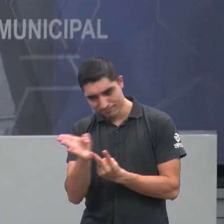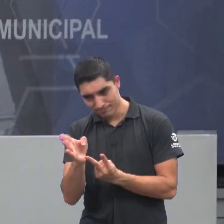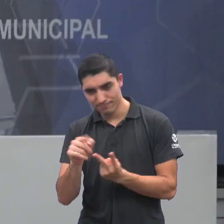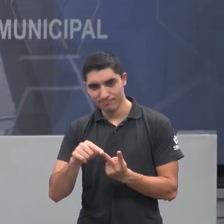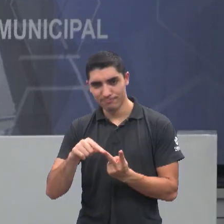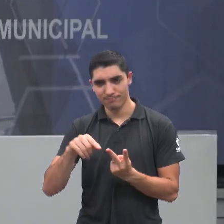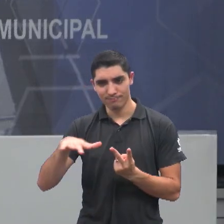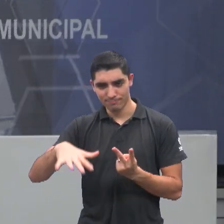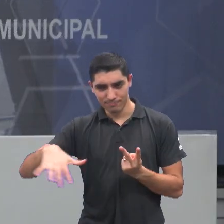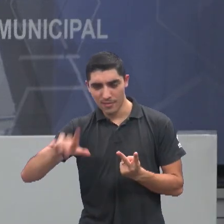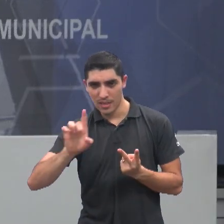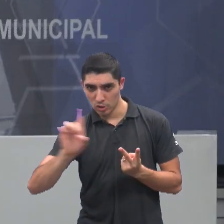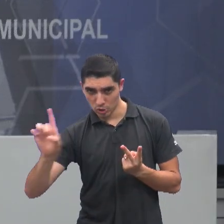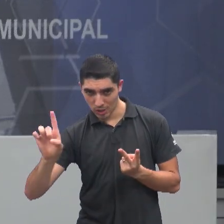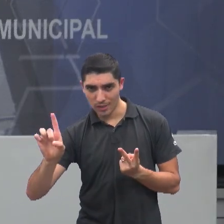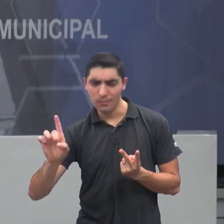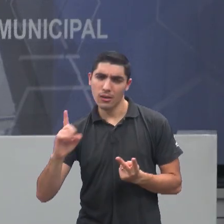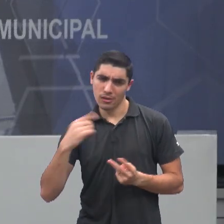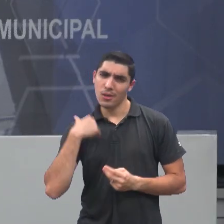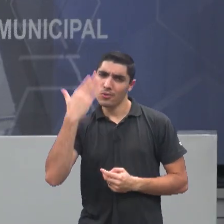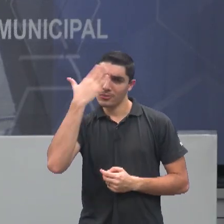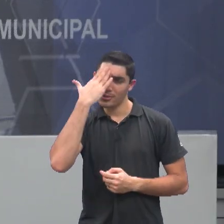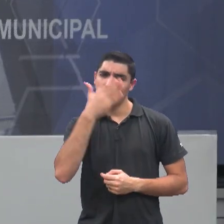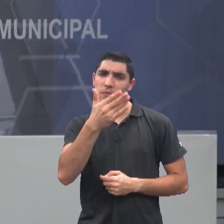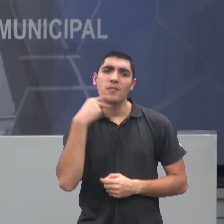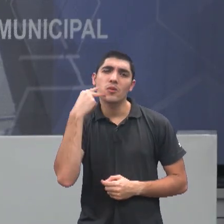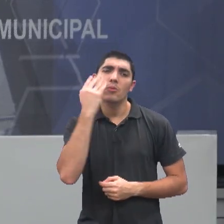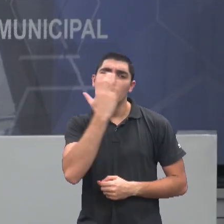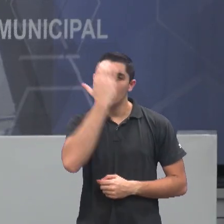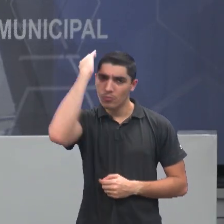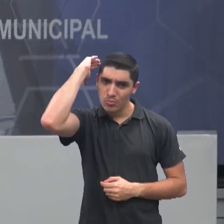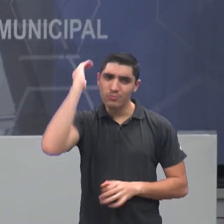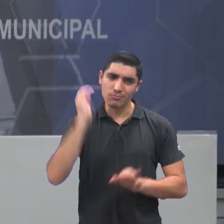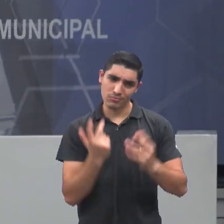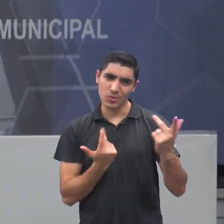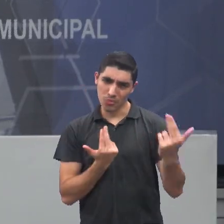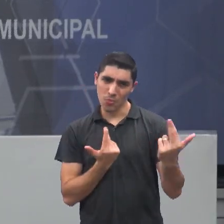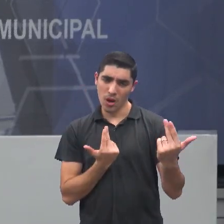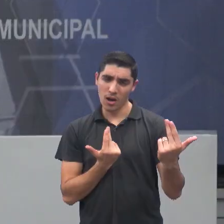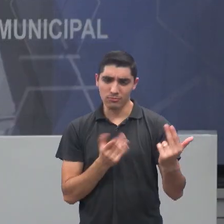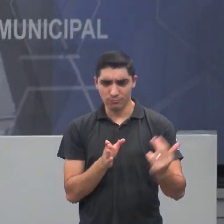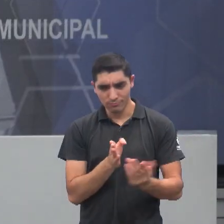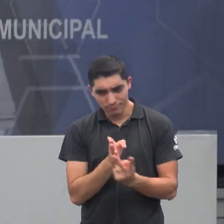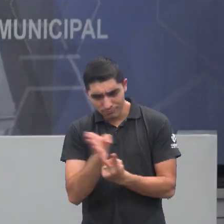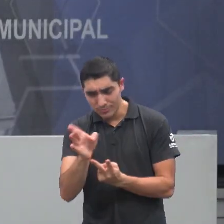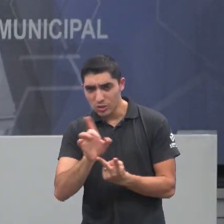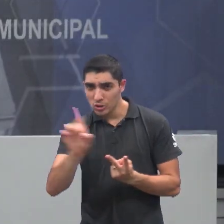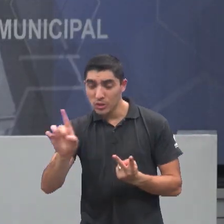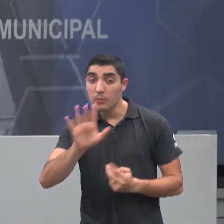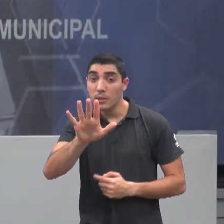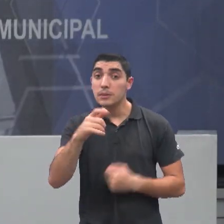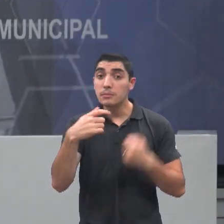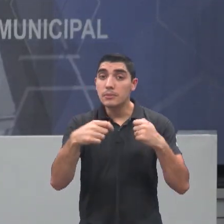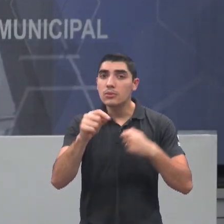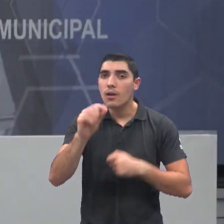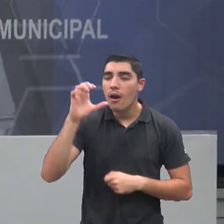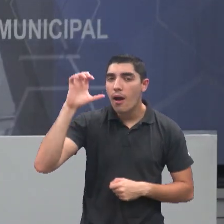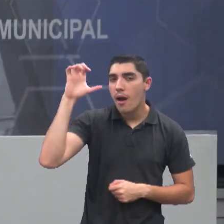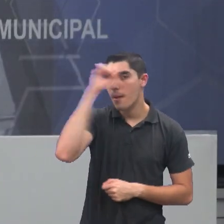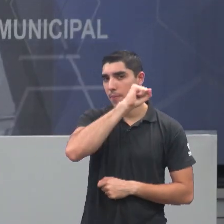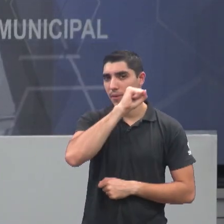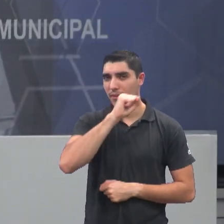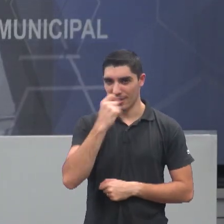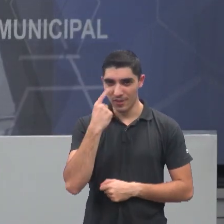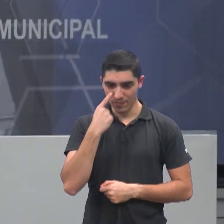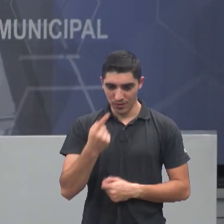direita, a gente precisa aprender com um pouco do que aconteceu aqui hoje,